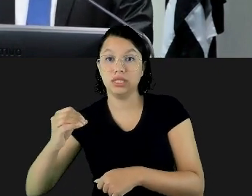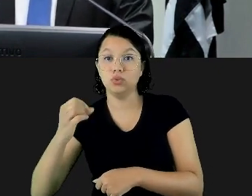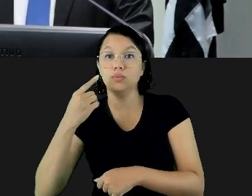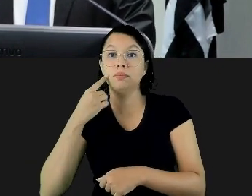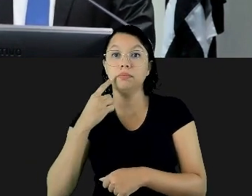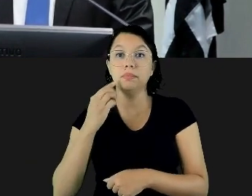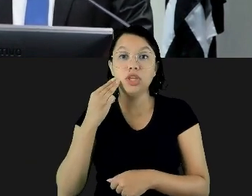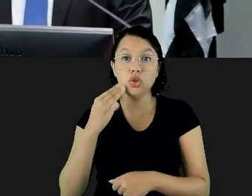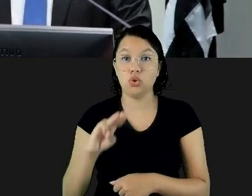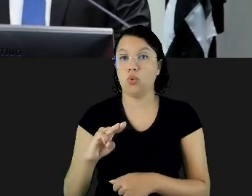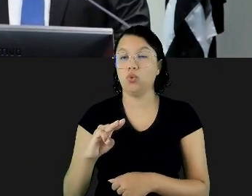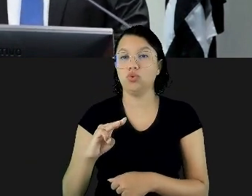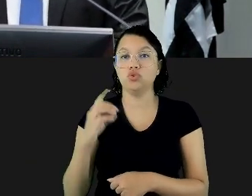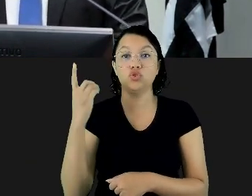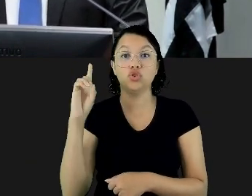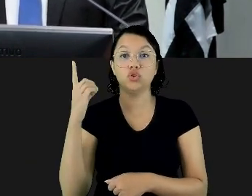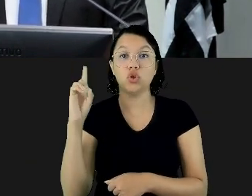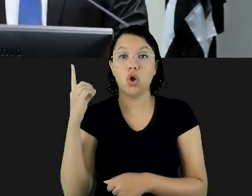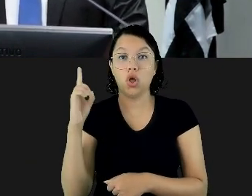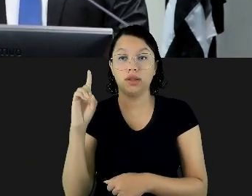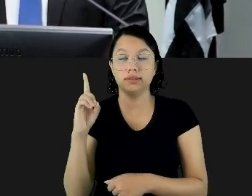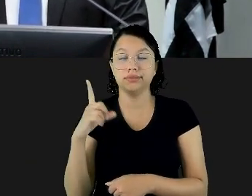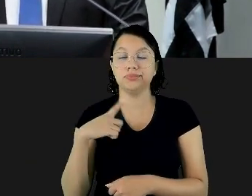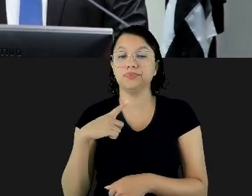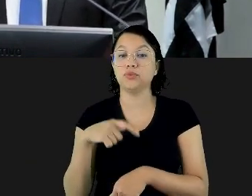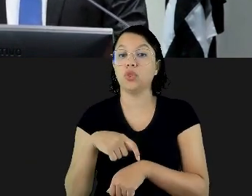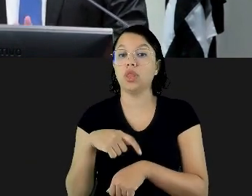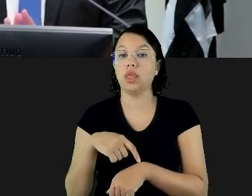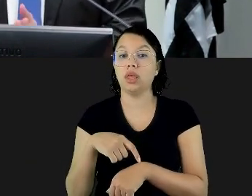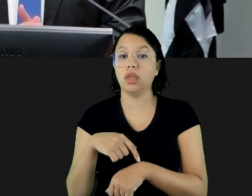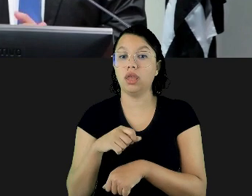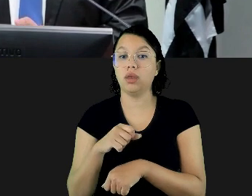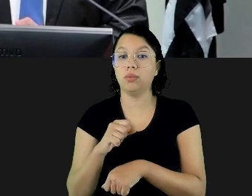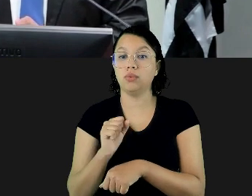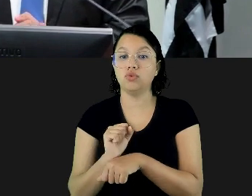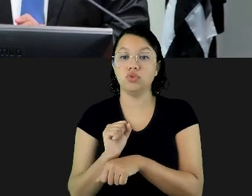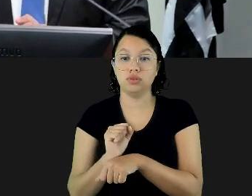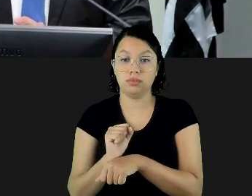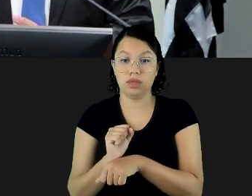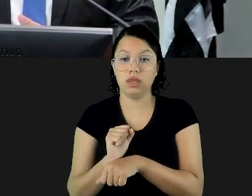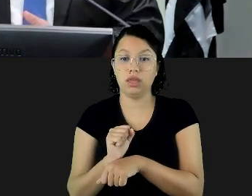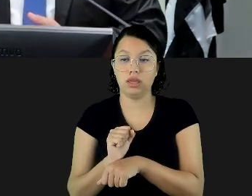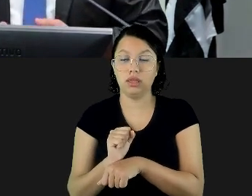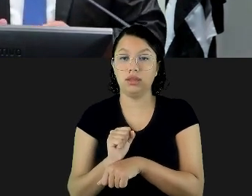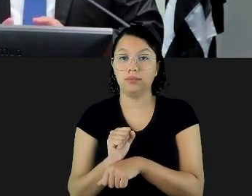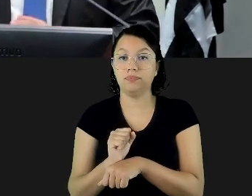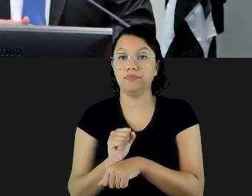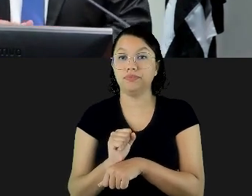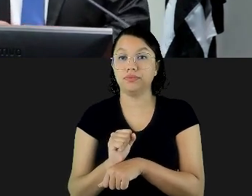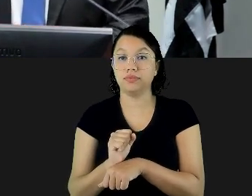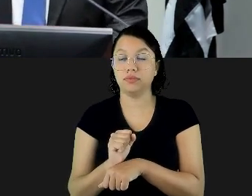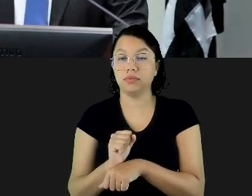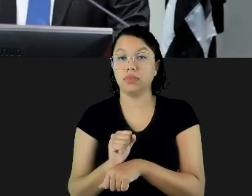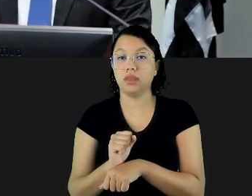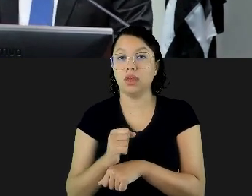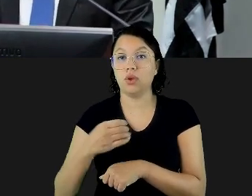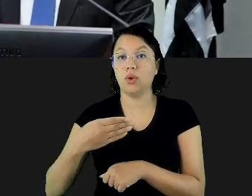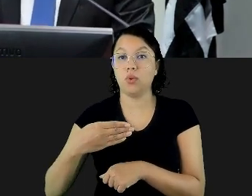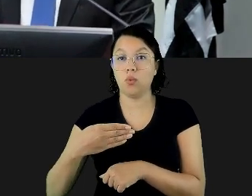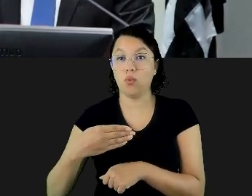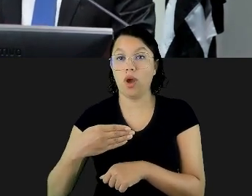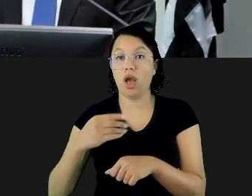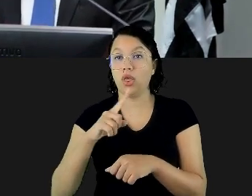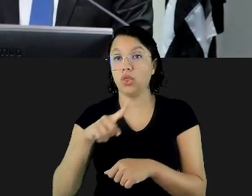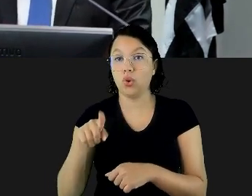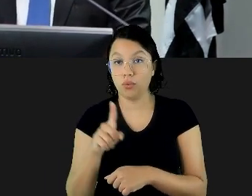O tempo de espera para a atracação no Porto de Santos é 4 vezes superior ao de